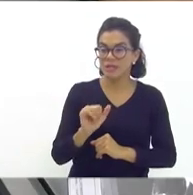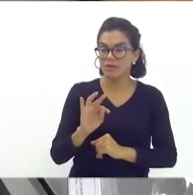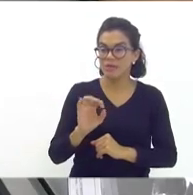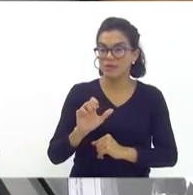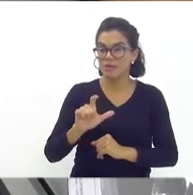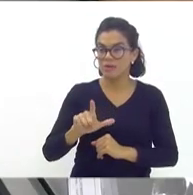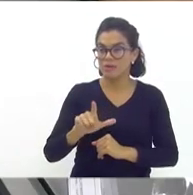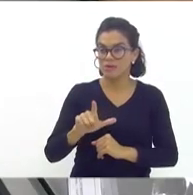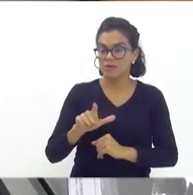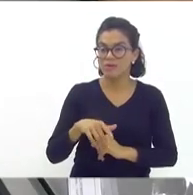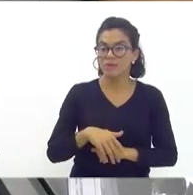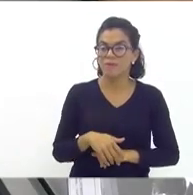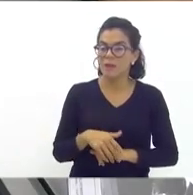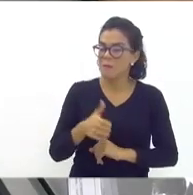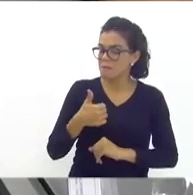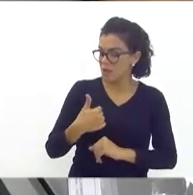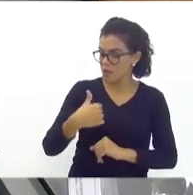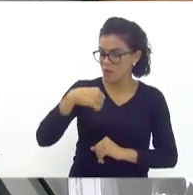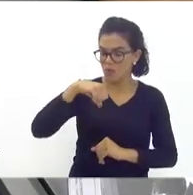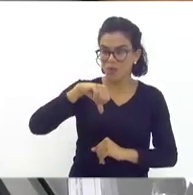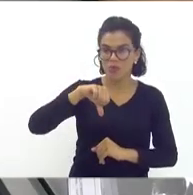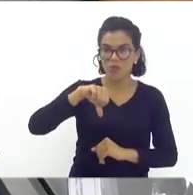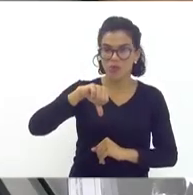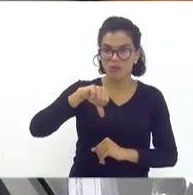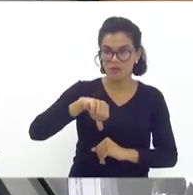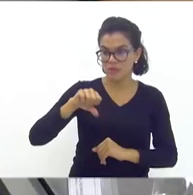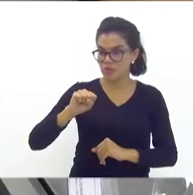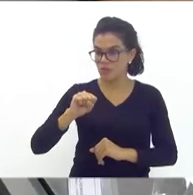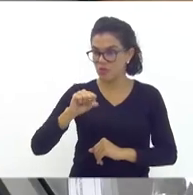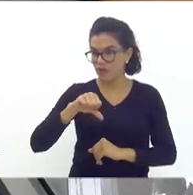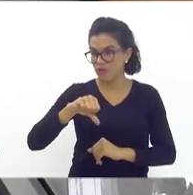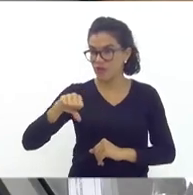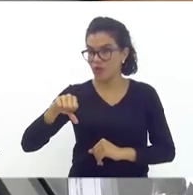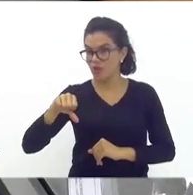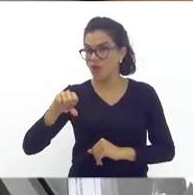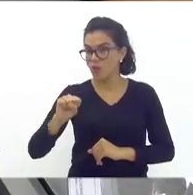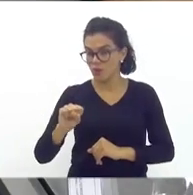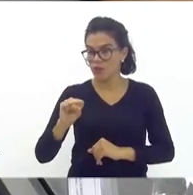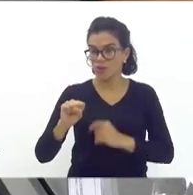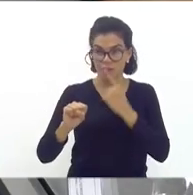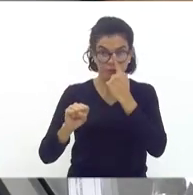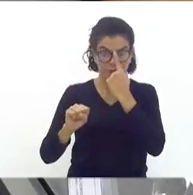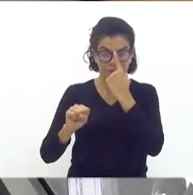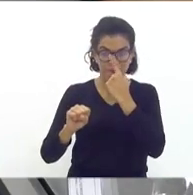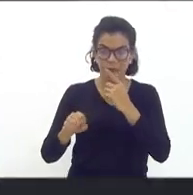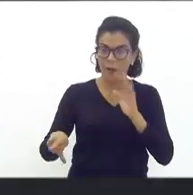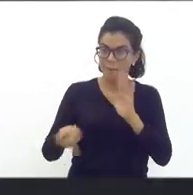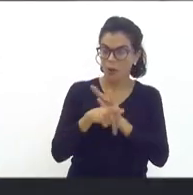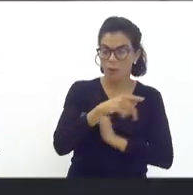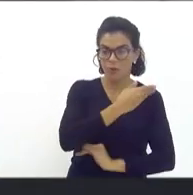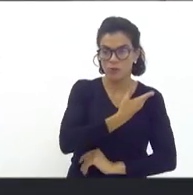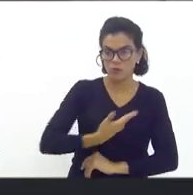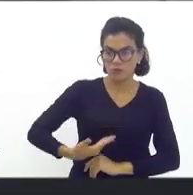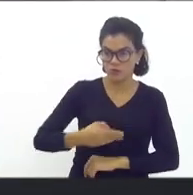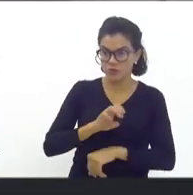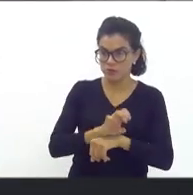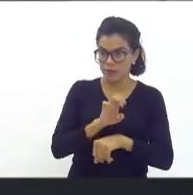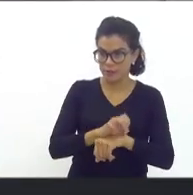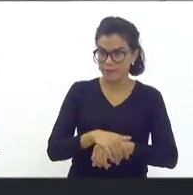isso 1998 e 1998 Então já tem uma linha né